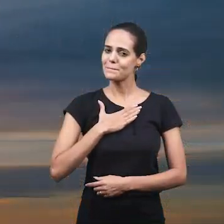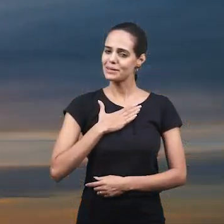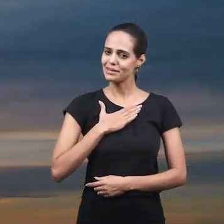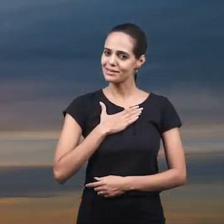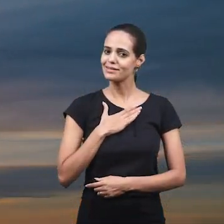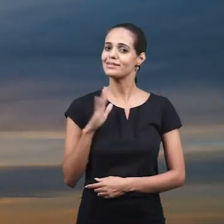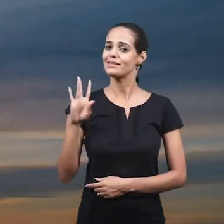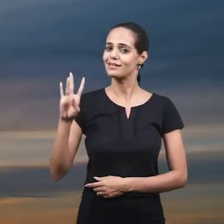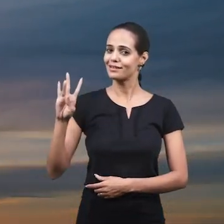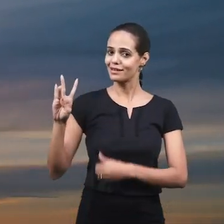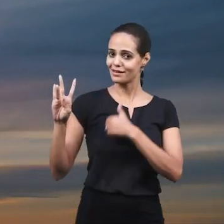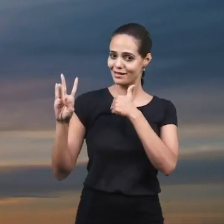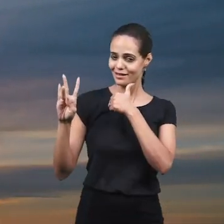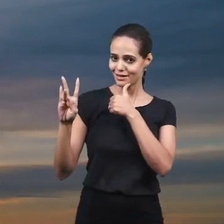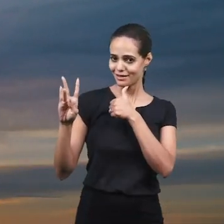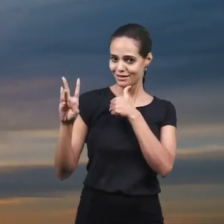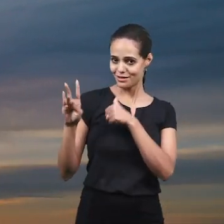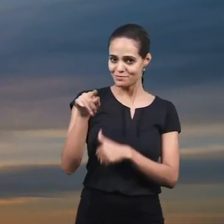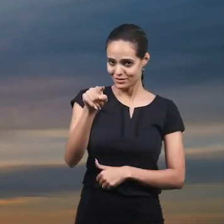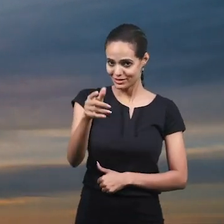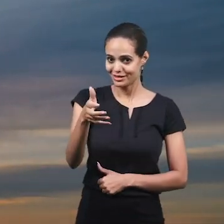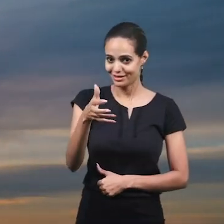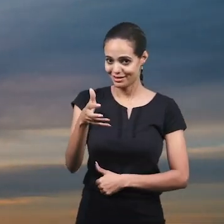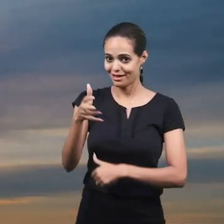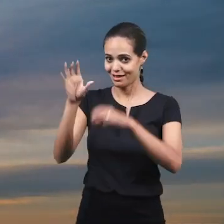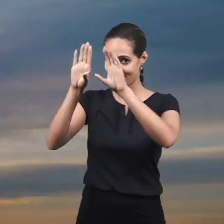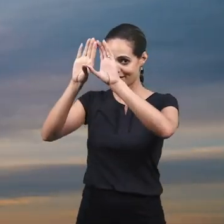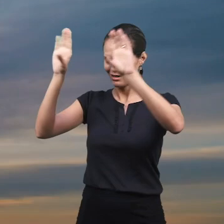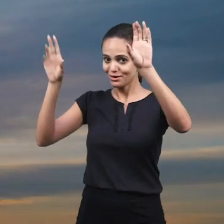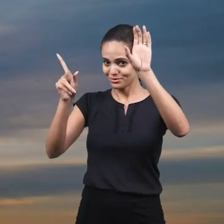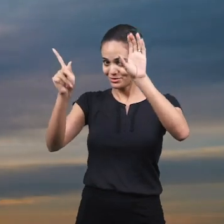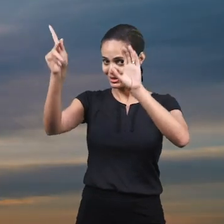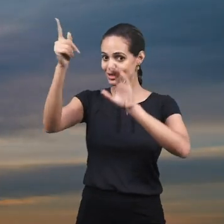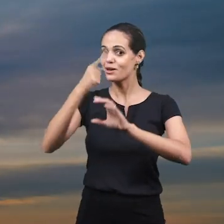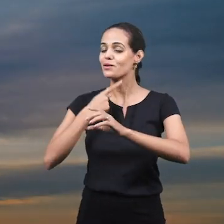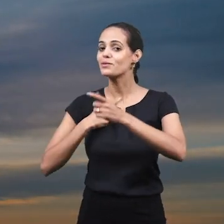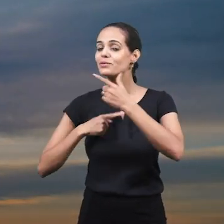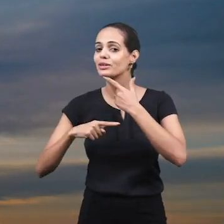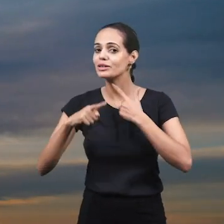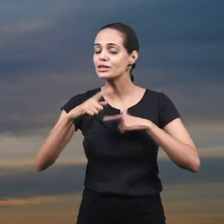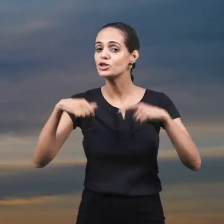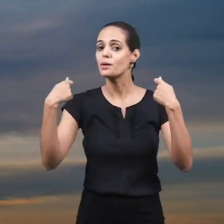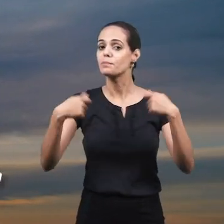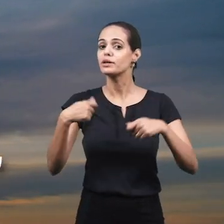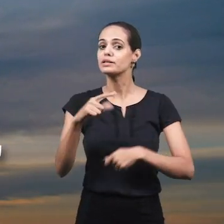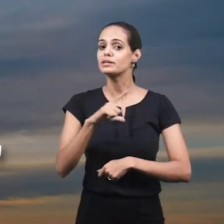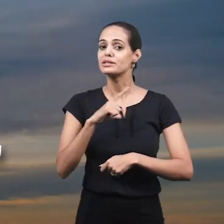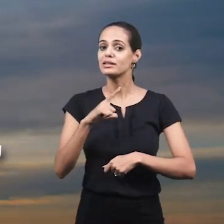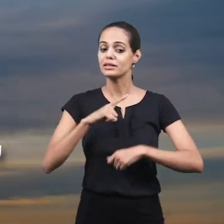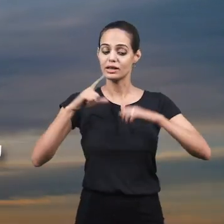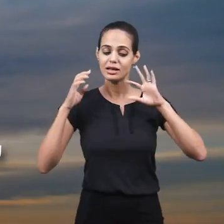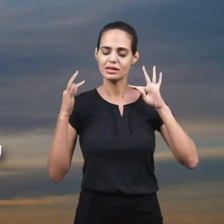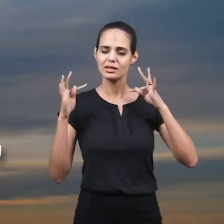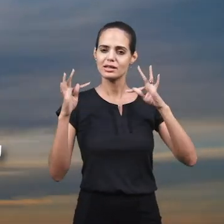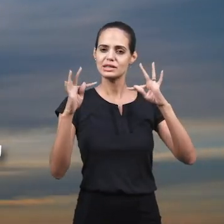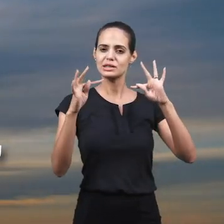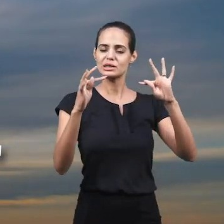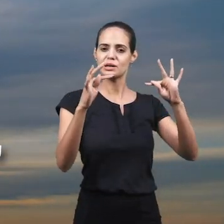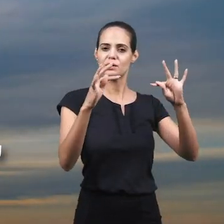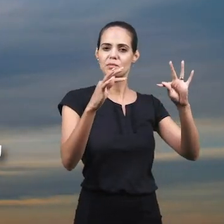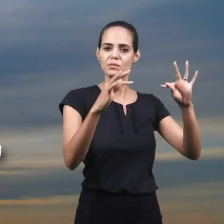Noiva minha, almejas o céu, vestes